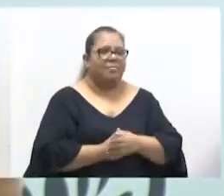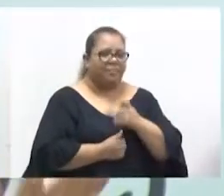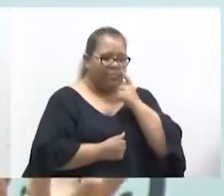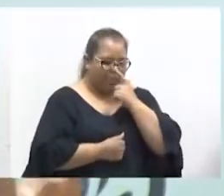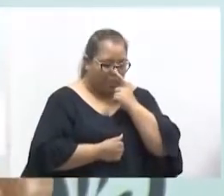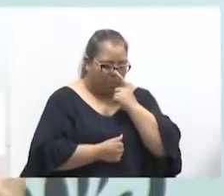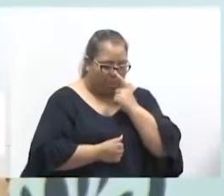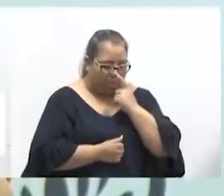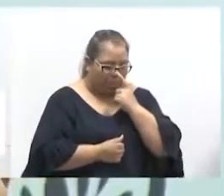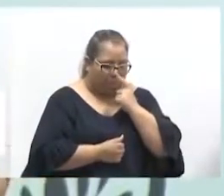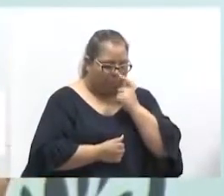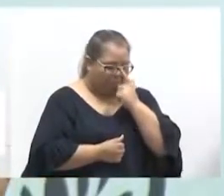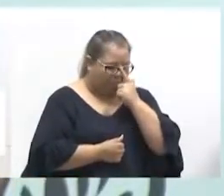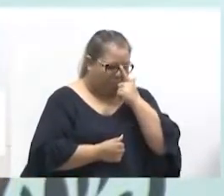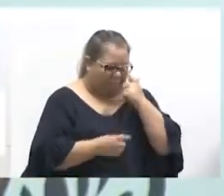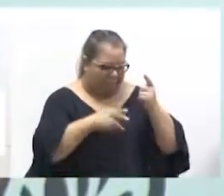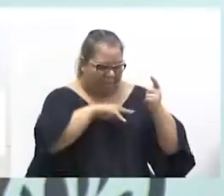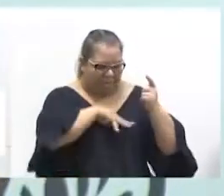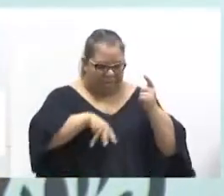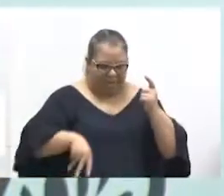da Saúde ele não repassa